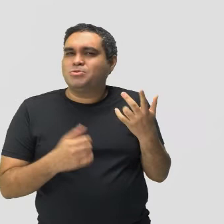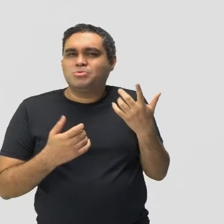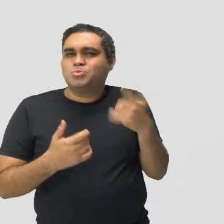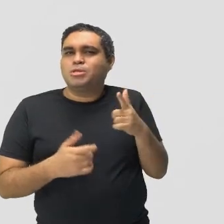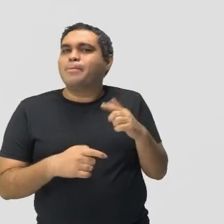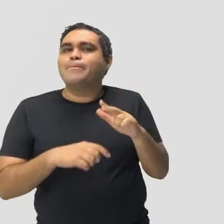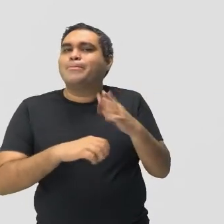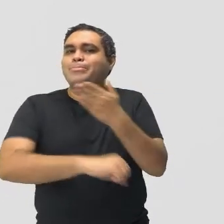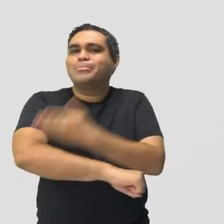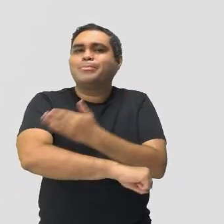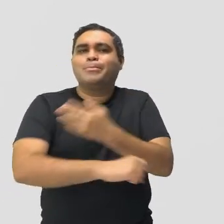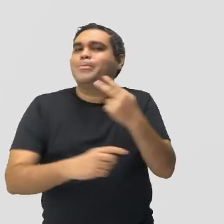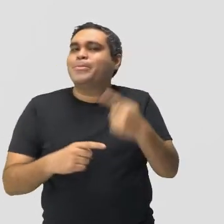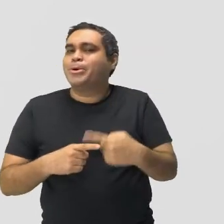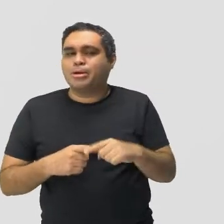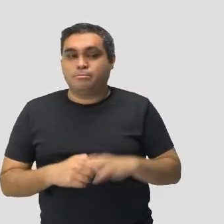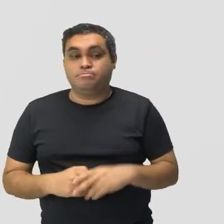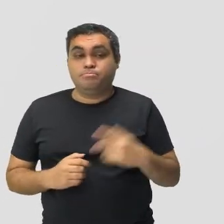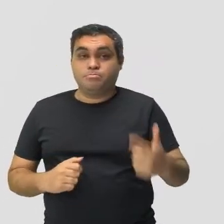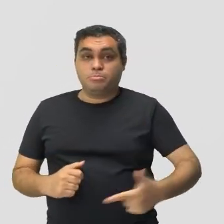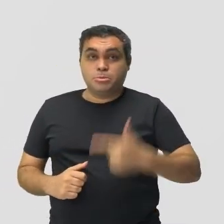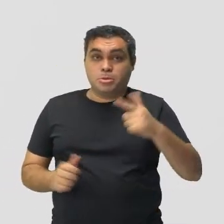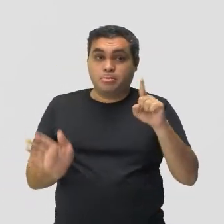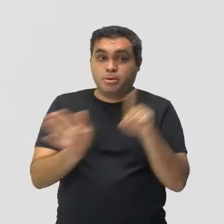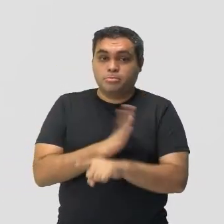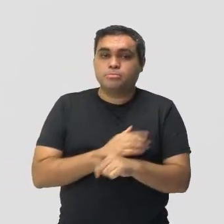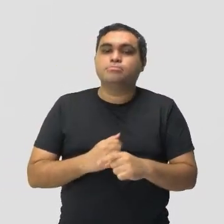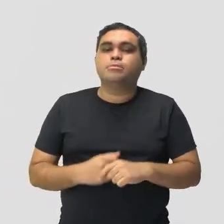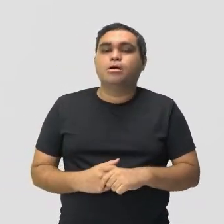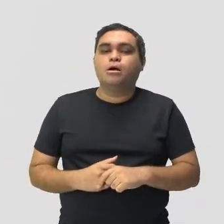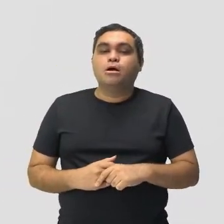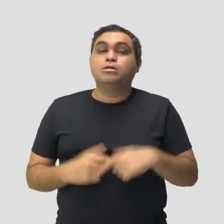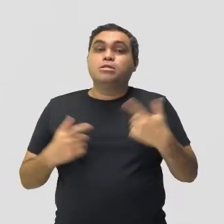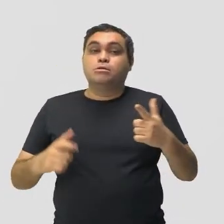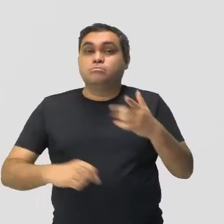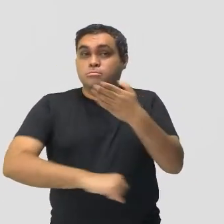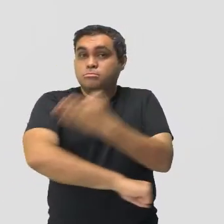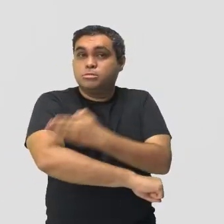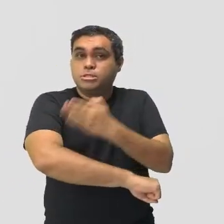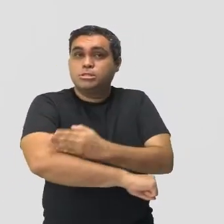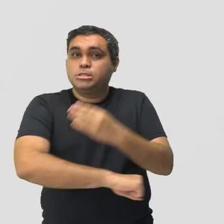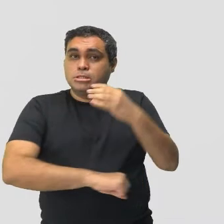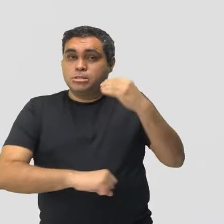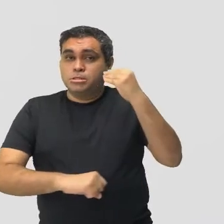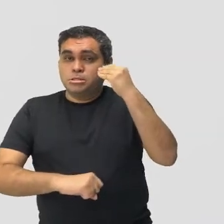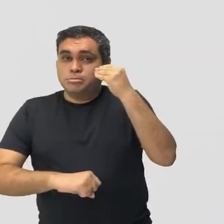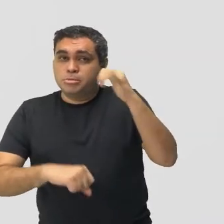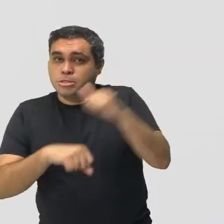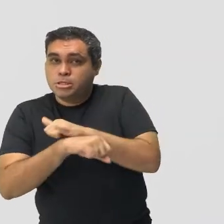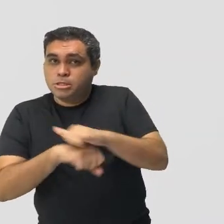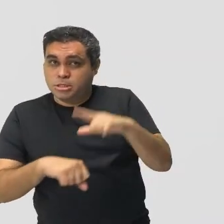segunda, qual é o lugar da experimentação na Idade Média? Terceira,